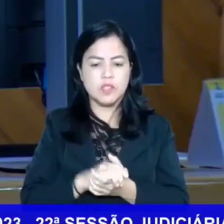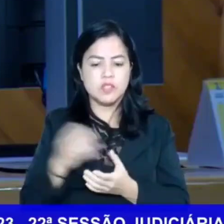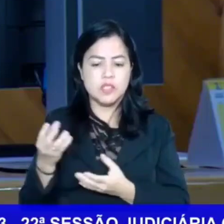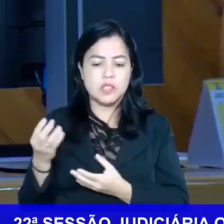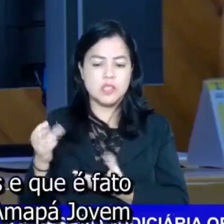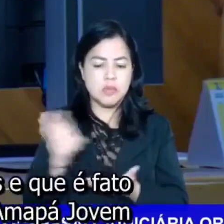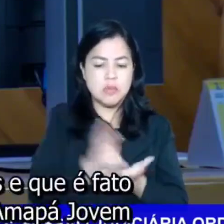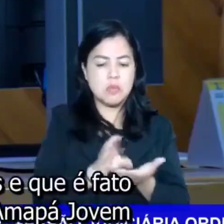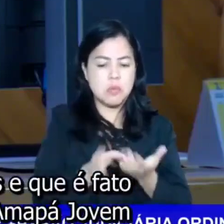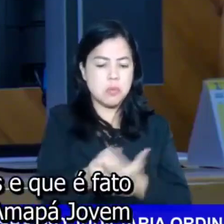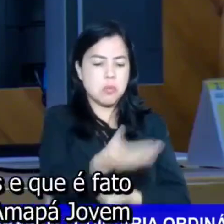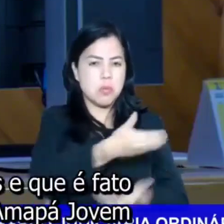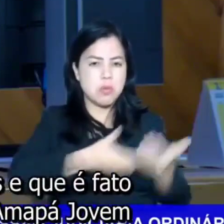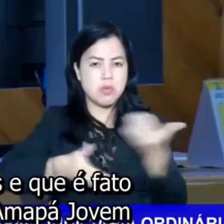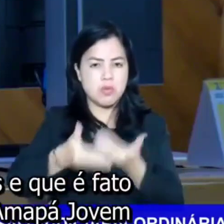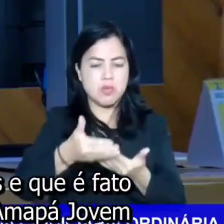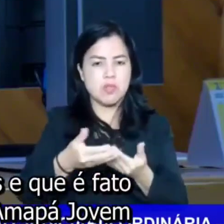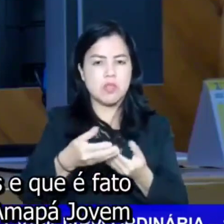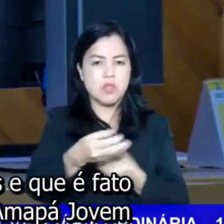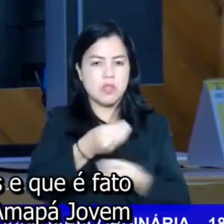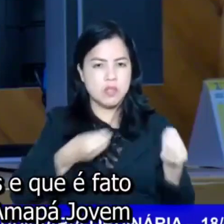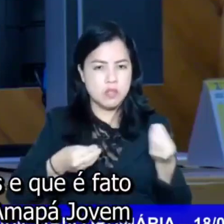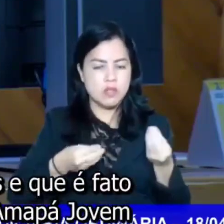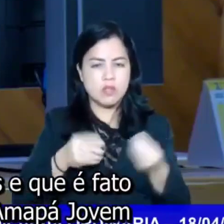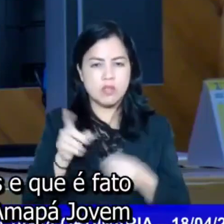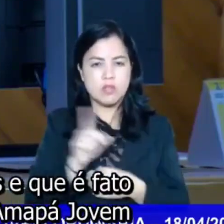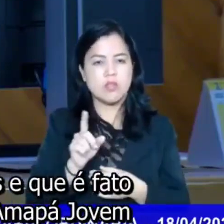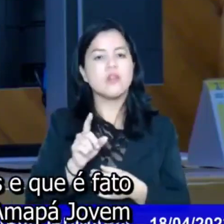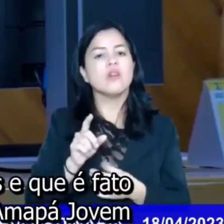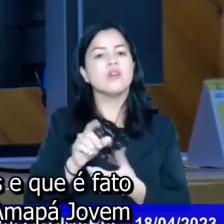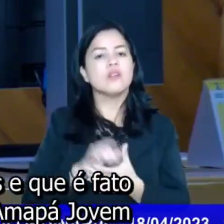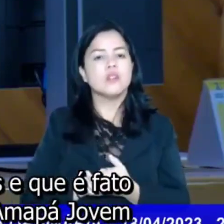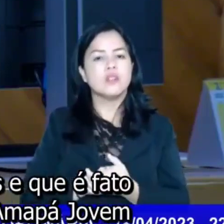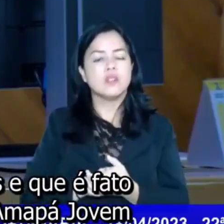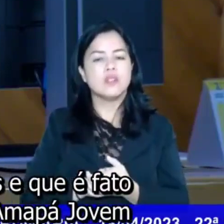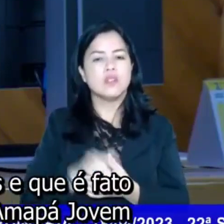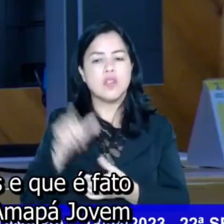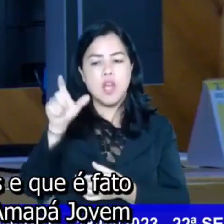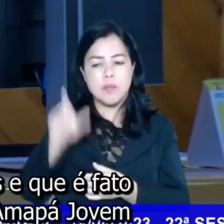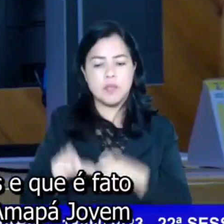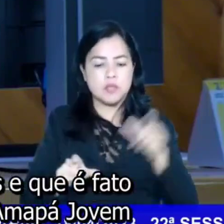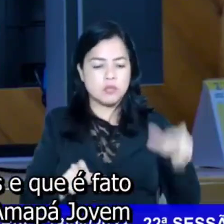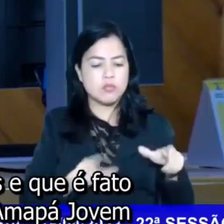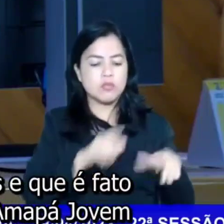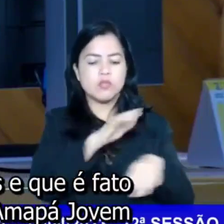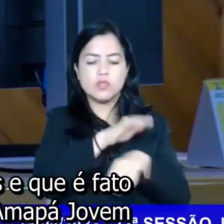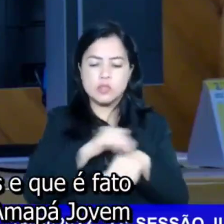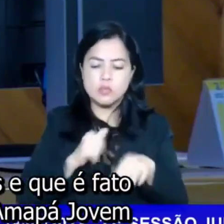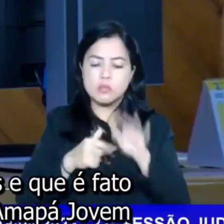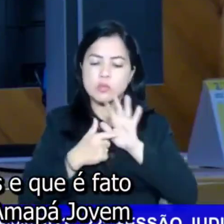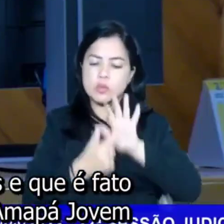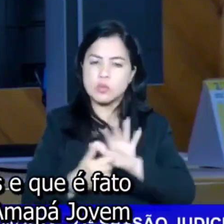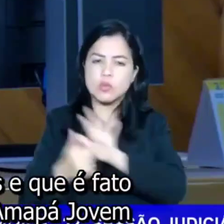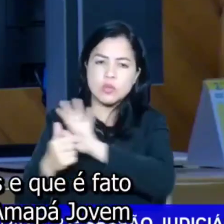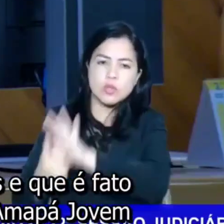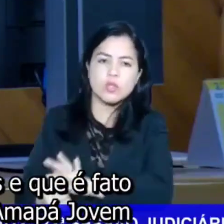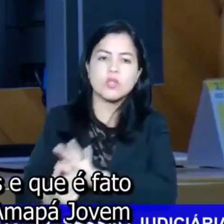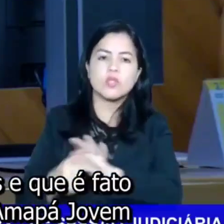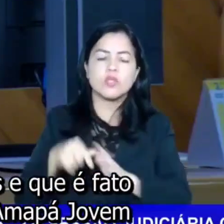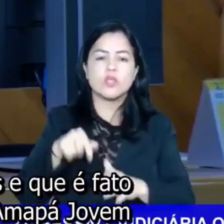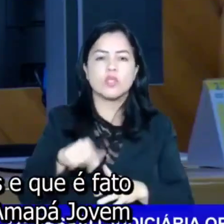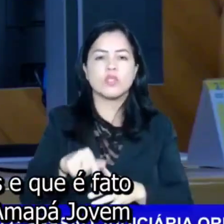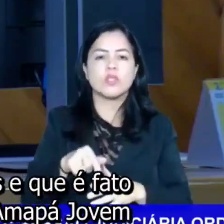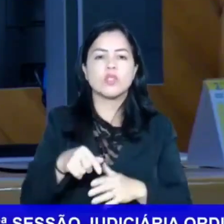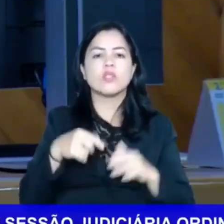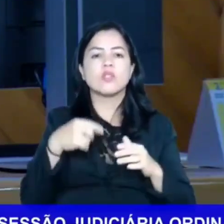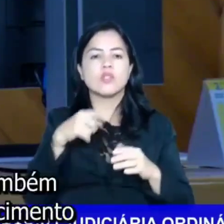renda, que os habilitados, após análise, foram chamados e que é fato público e notório que as atividades do programa